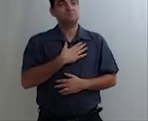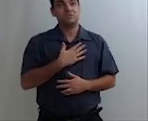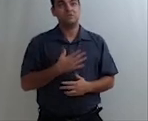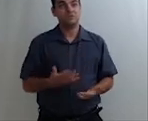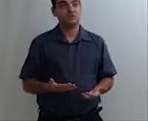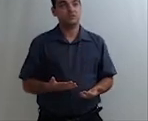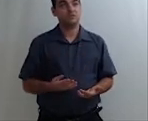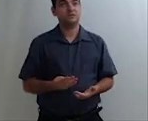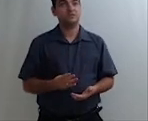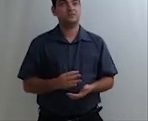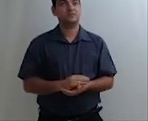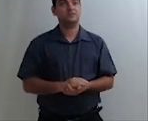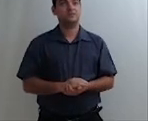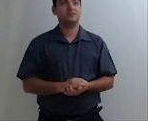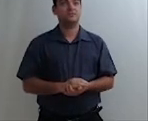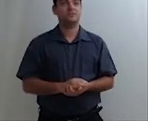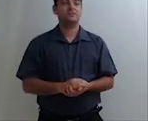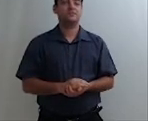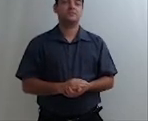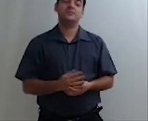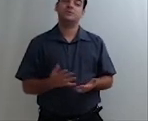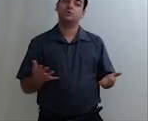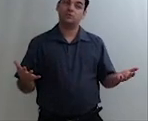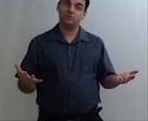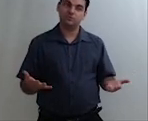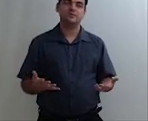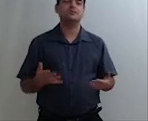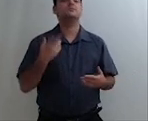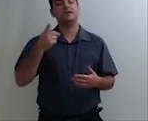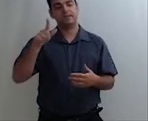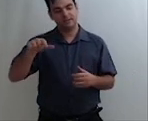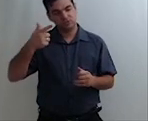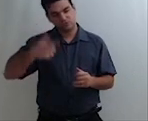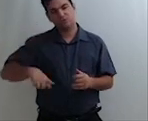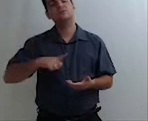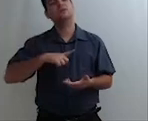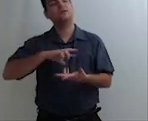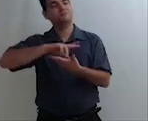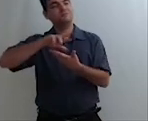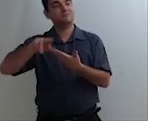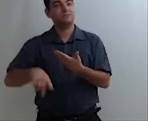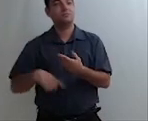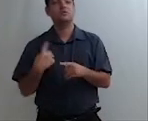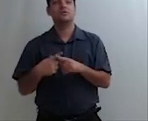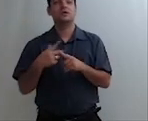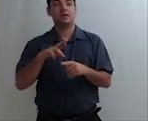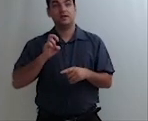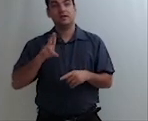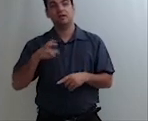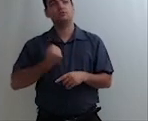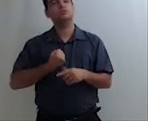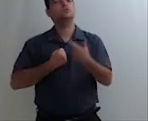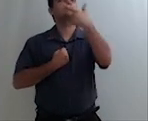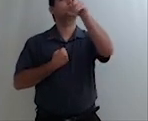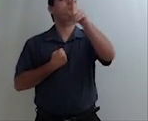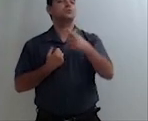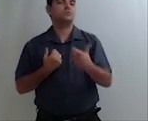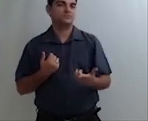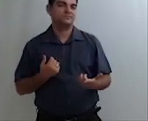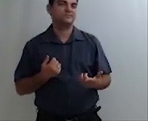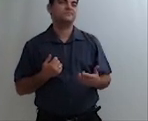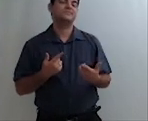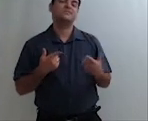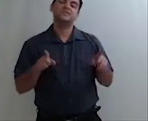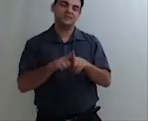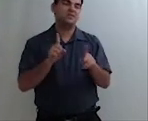eh em acréscimo Vale ressaltar a reiteração criminosa do paciente já que é real no processo nmero tal que investiga a prática de delitos de roubo de